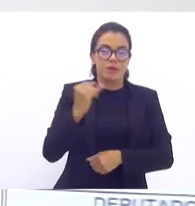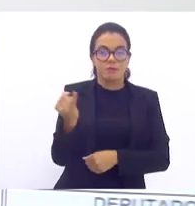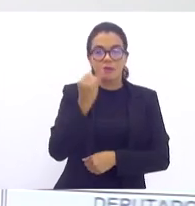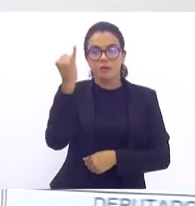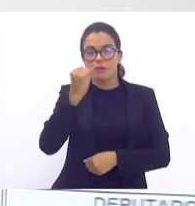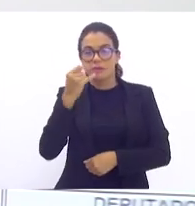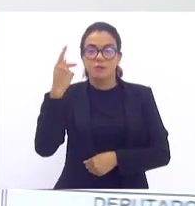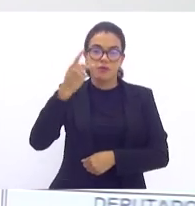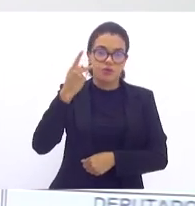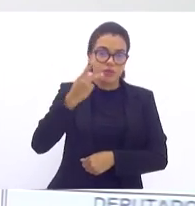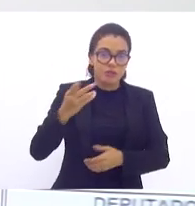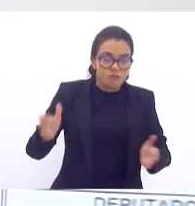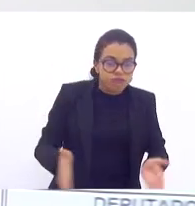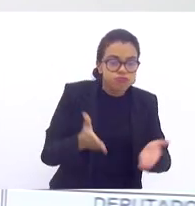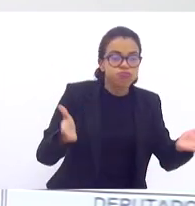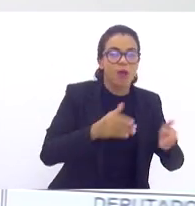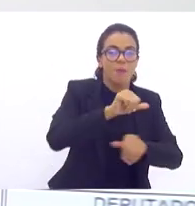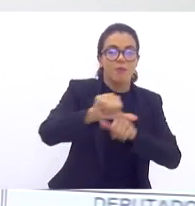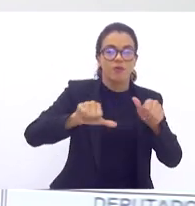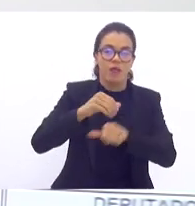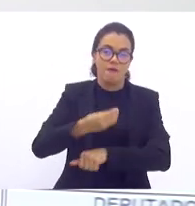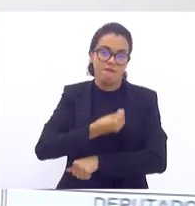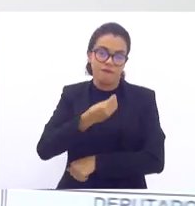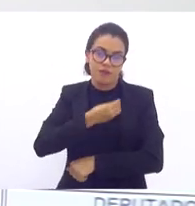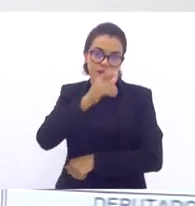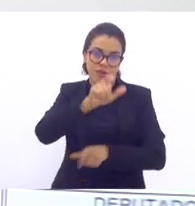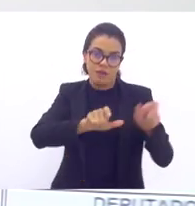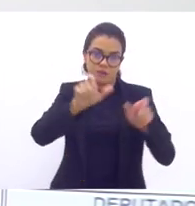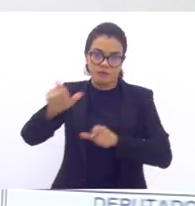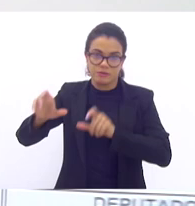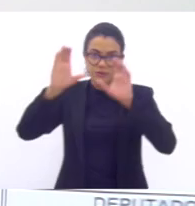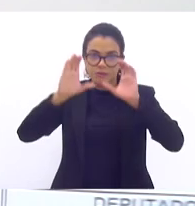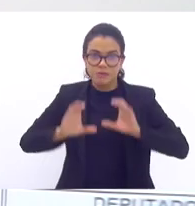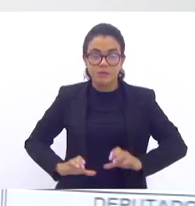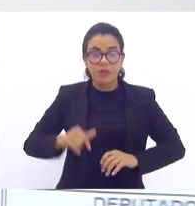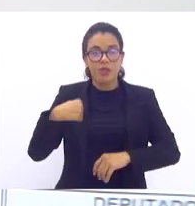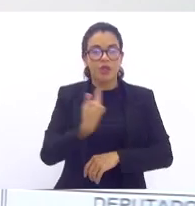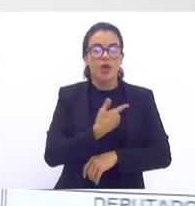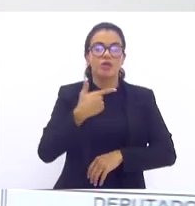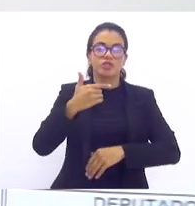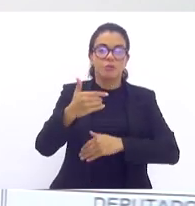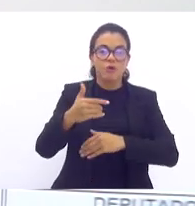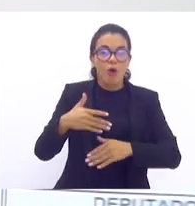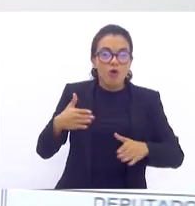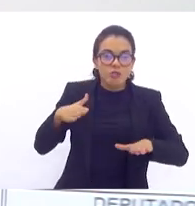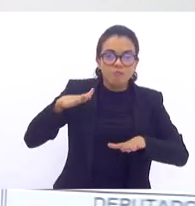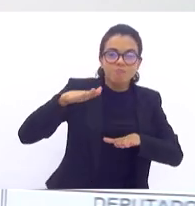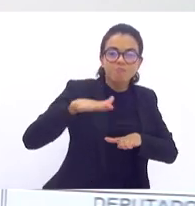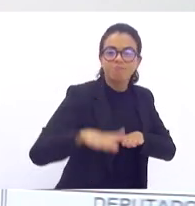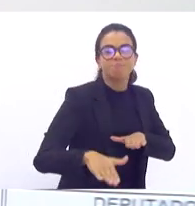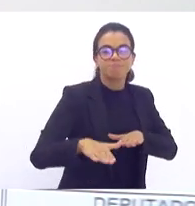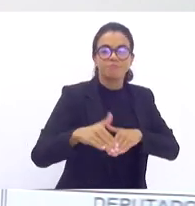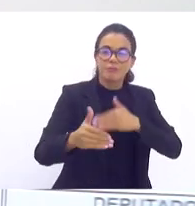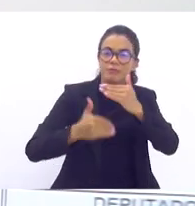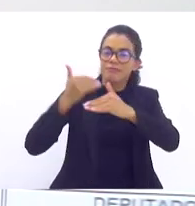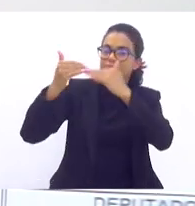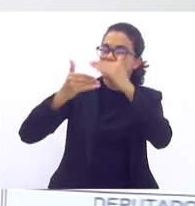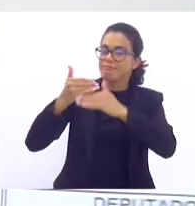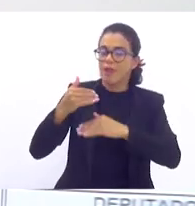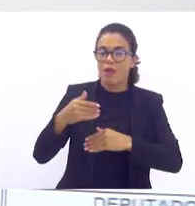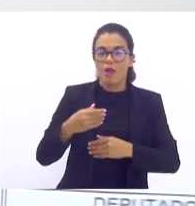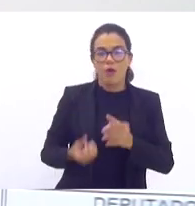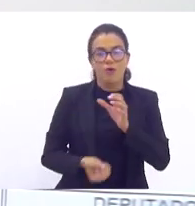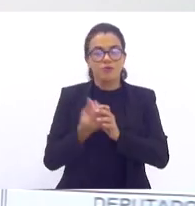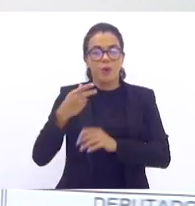que a política tem para mudar a vida das pessoas e nós estamos dando um passo muito importante hoje né de construir uma